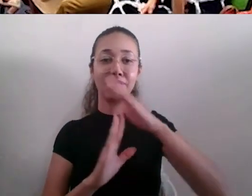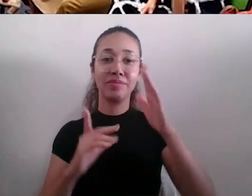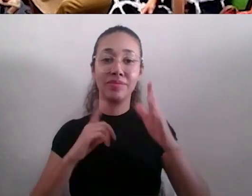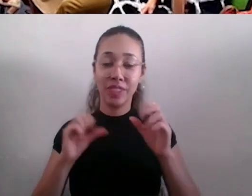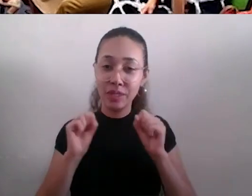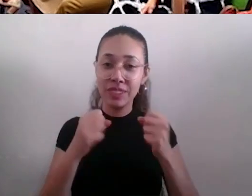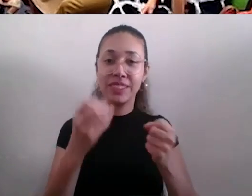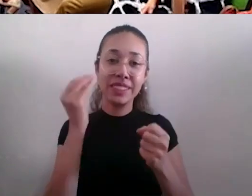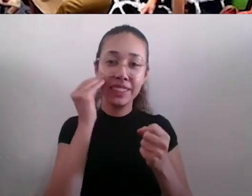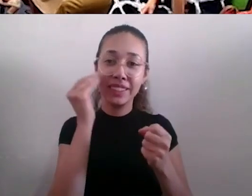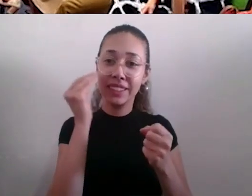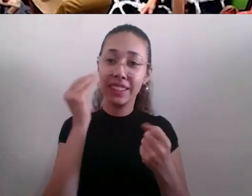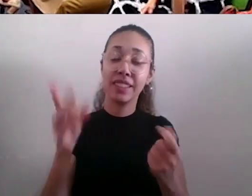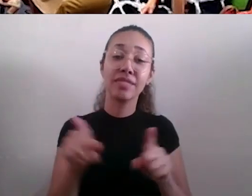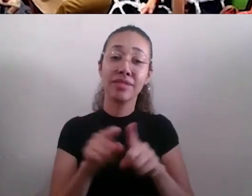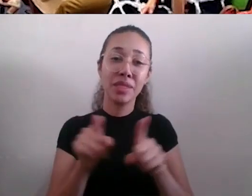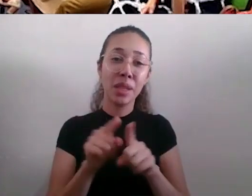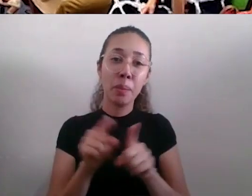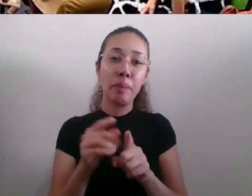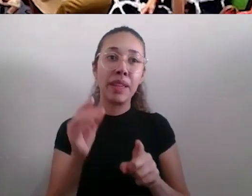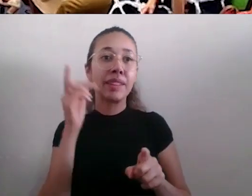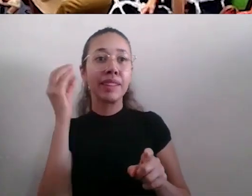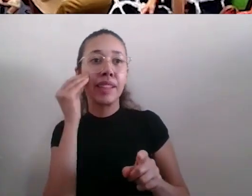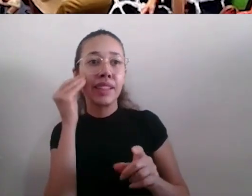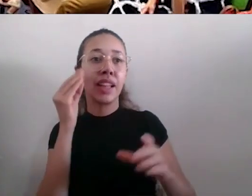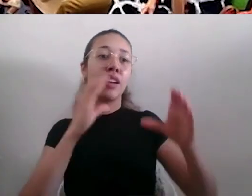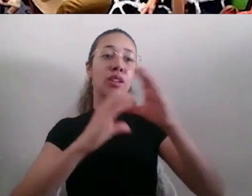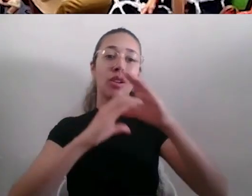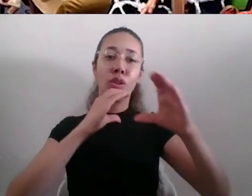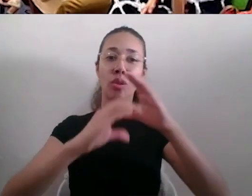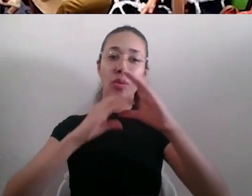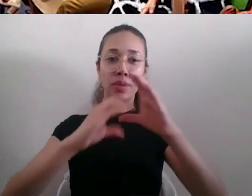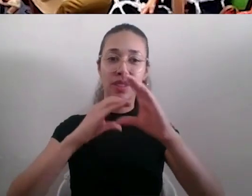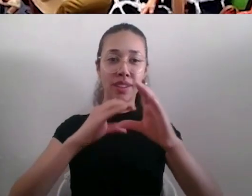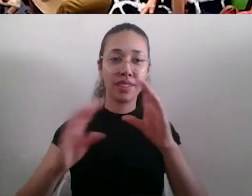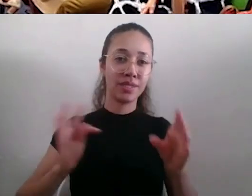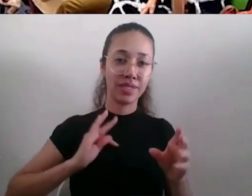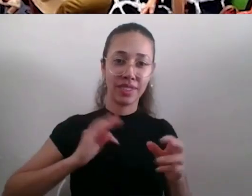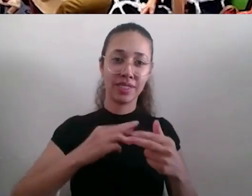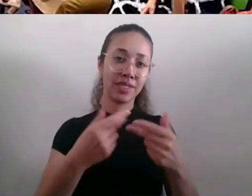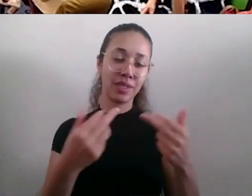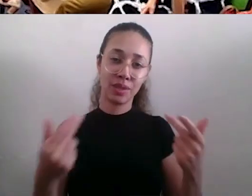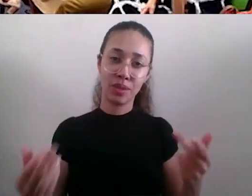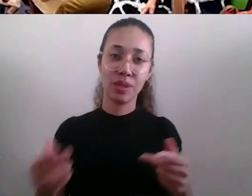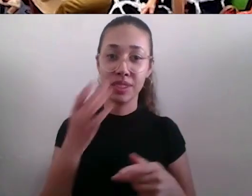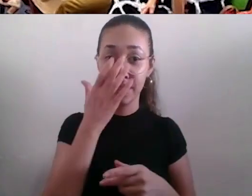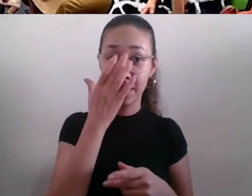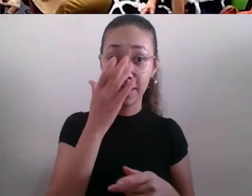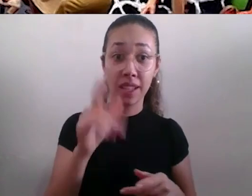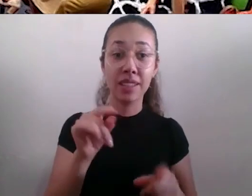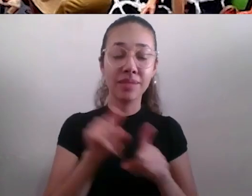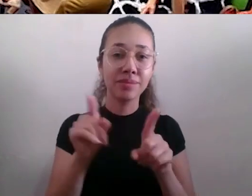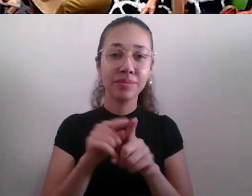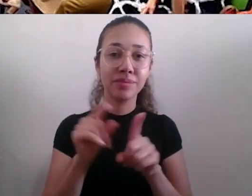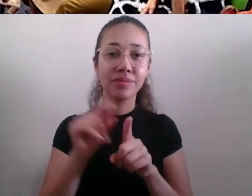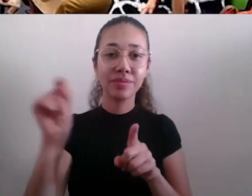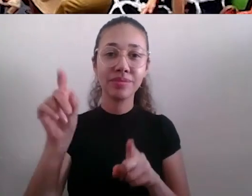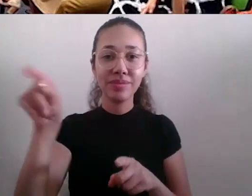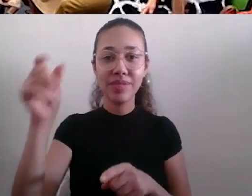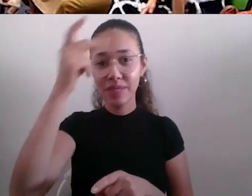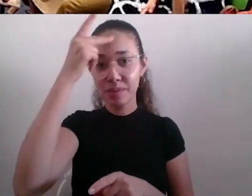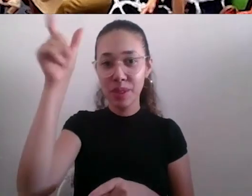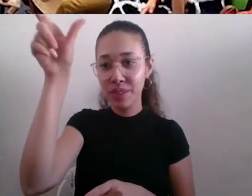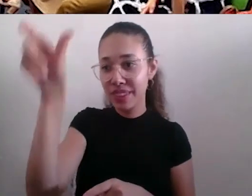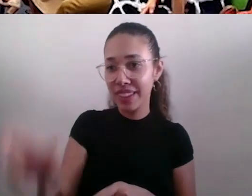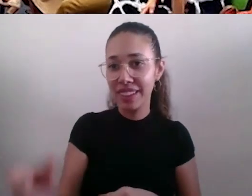aí usar técnicas de comunicação. A Rádio Novelo faz muito isso, de você continuar narrando o que o cretino não conseguiu